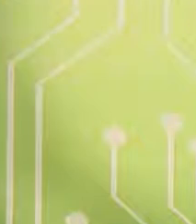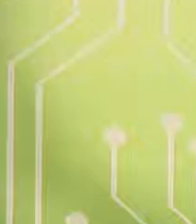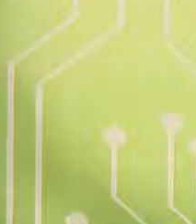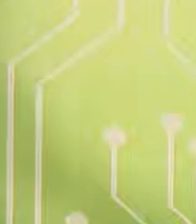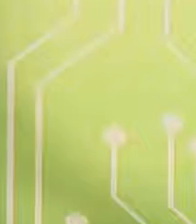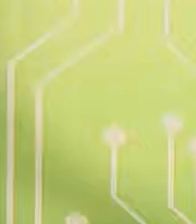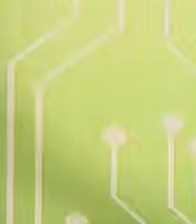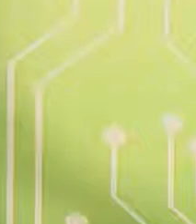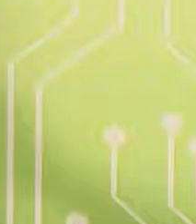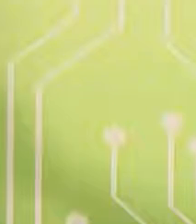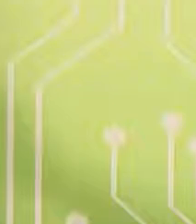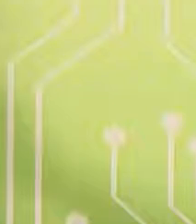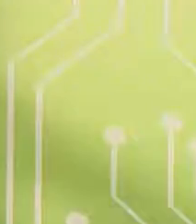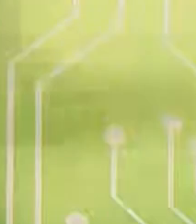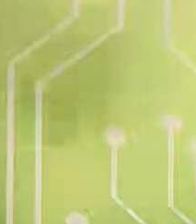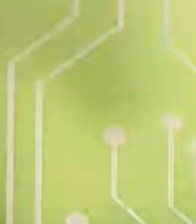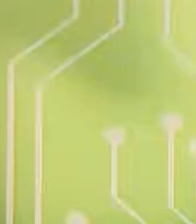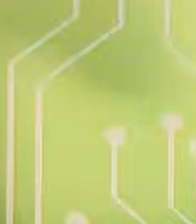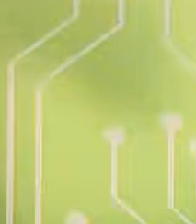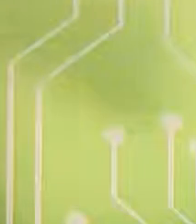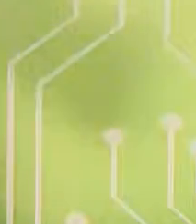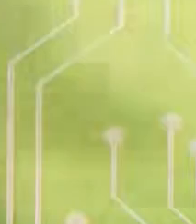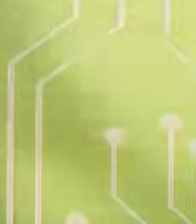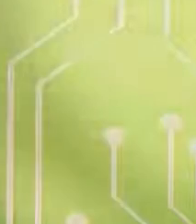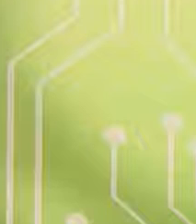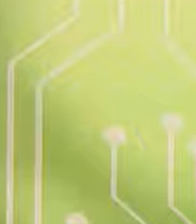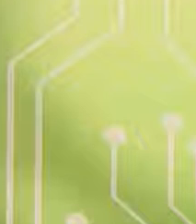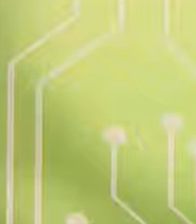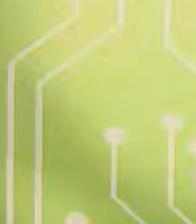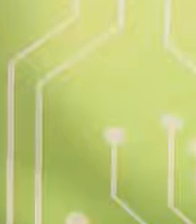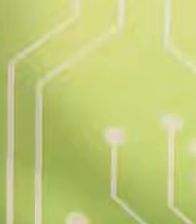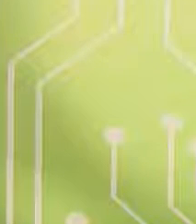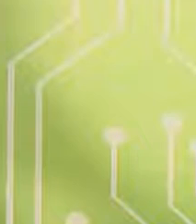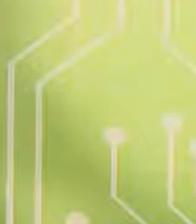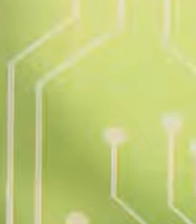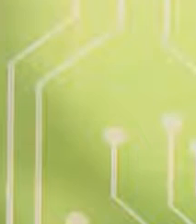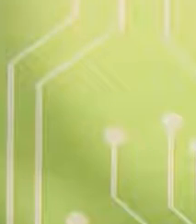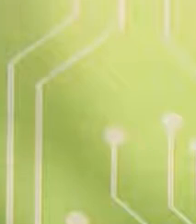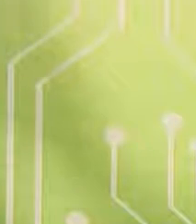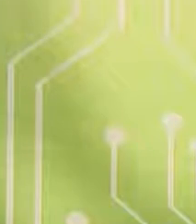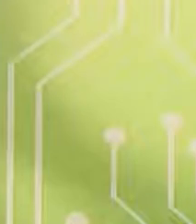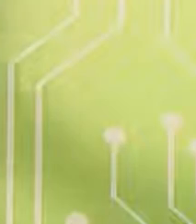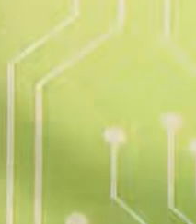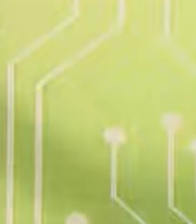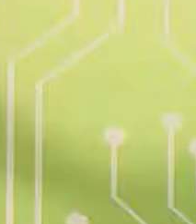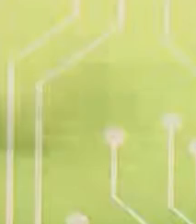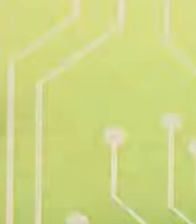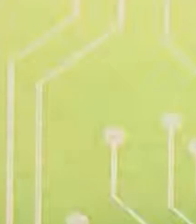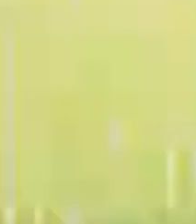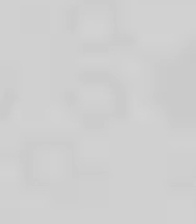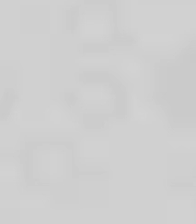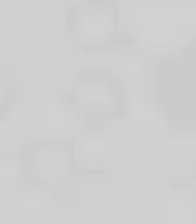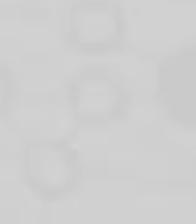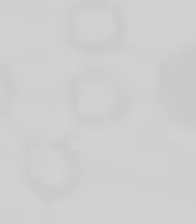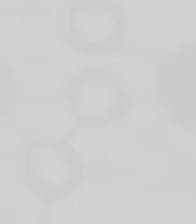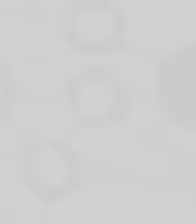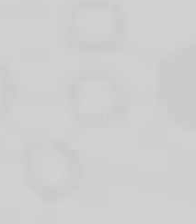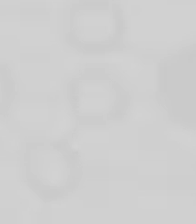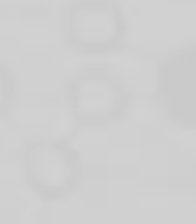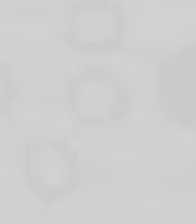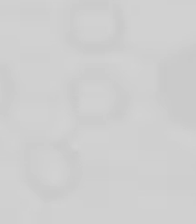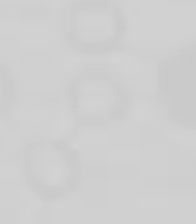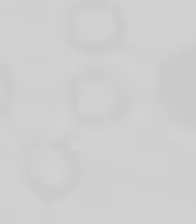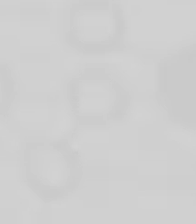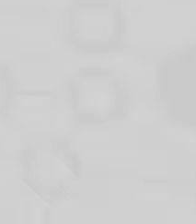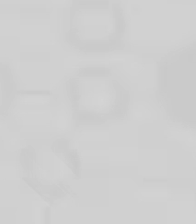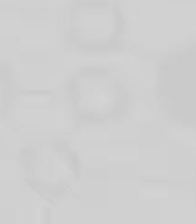ele imaginou anteriormente. Ele imagina e ele transforma, ele realiza, né? Vamos aqui também